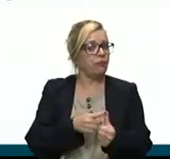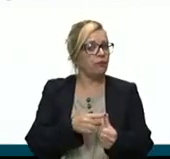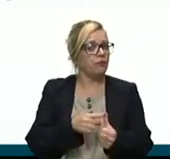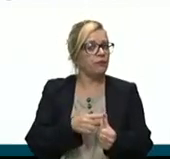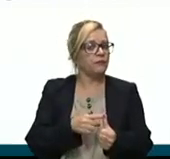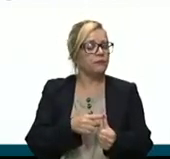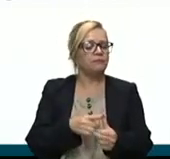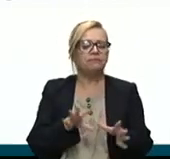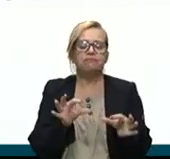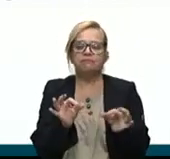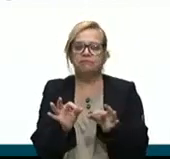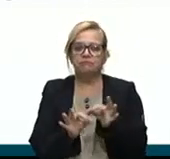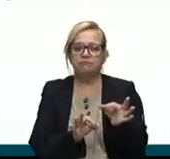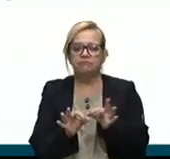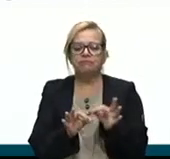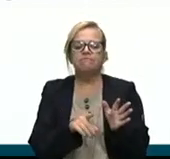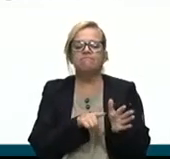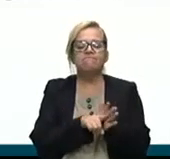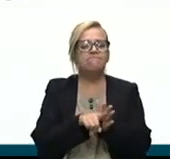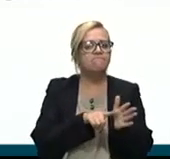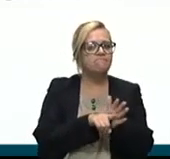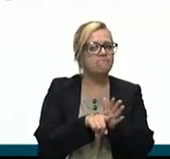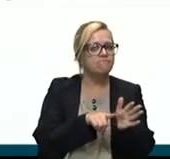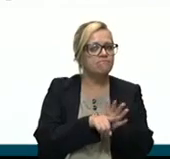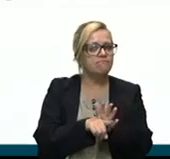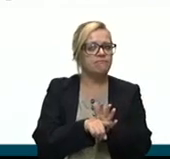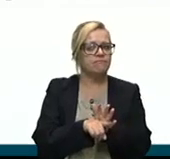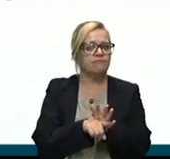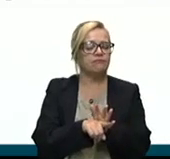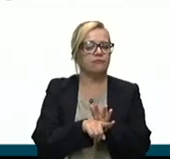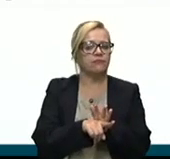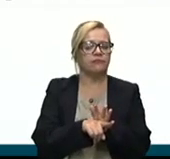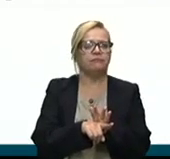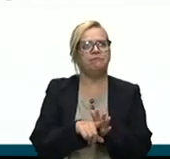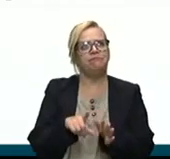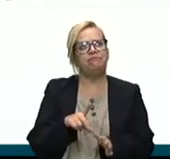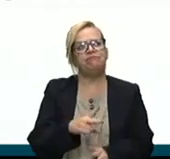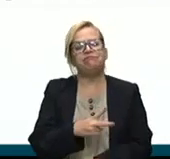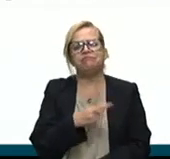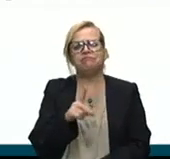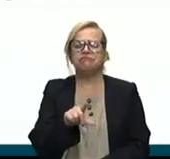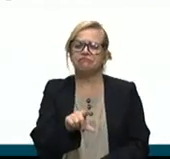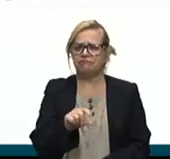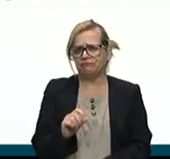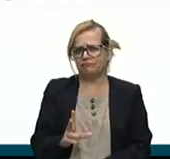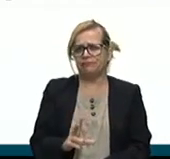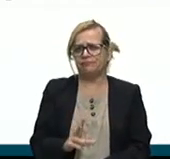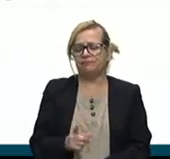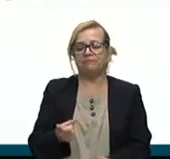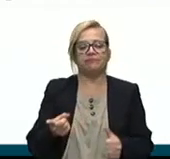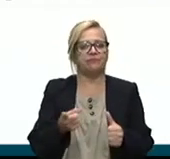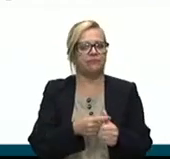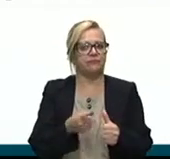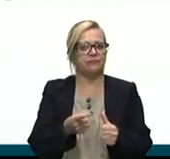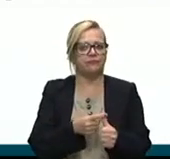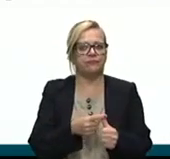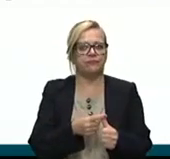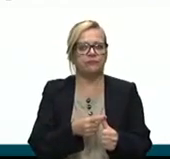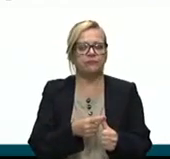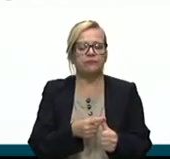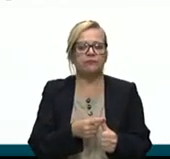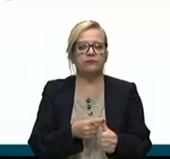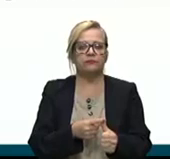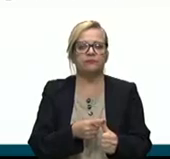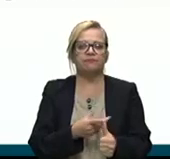em elaborar as hipóteses. Nós temos duas opções. A primeira é